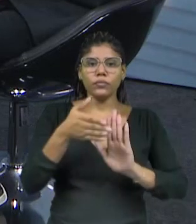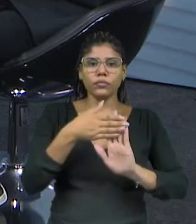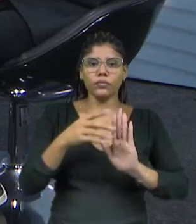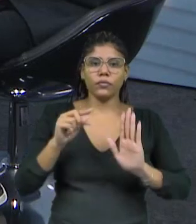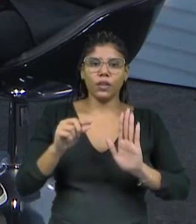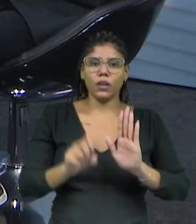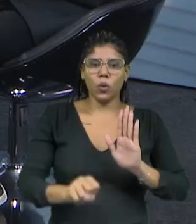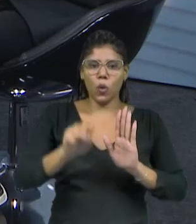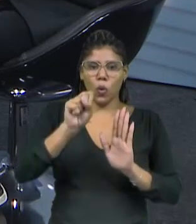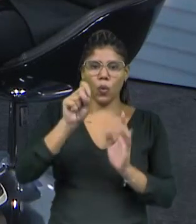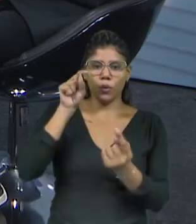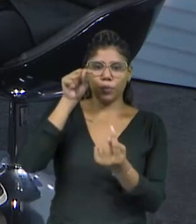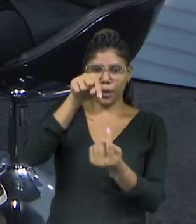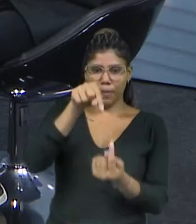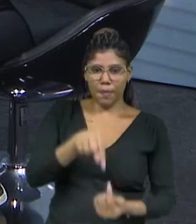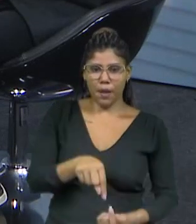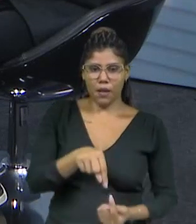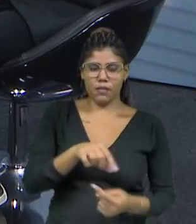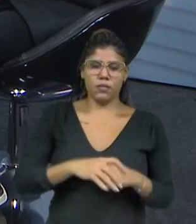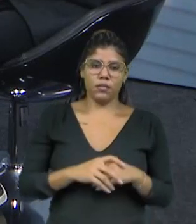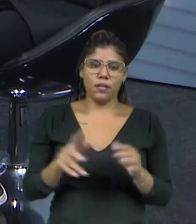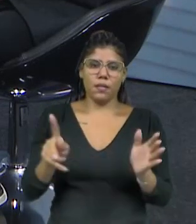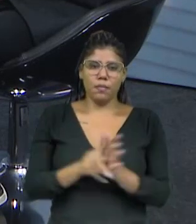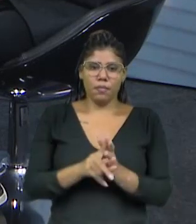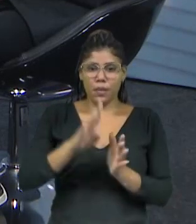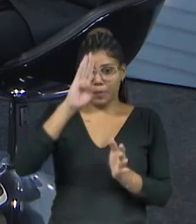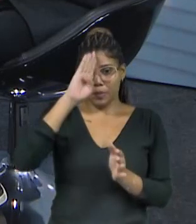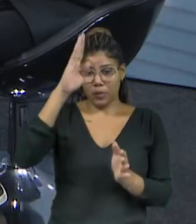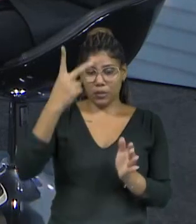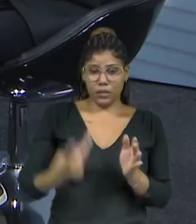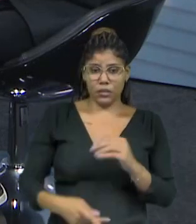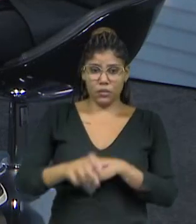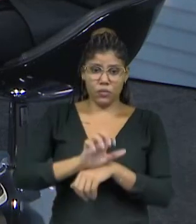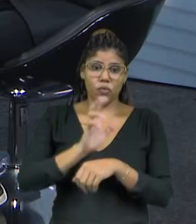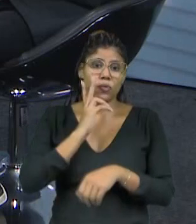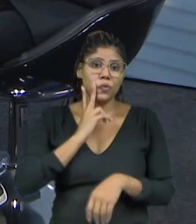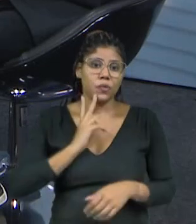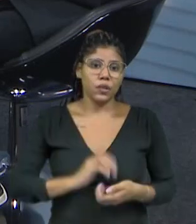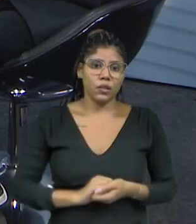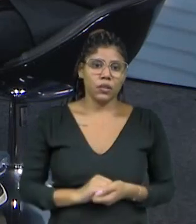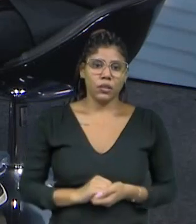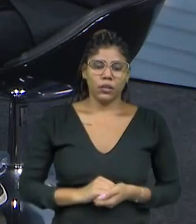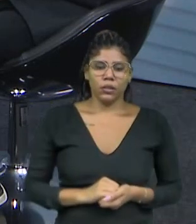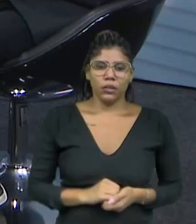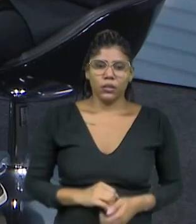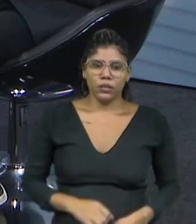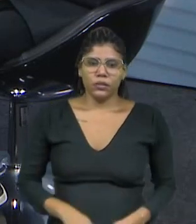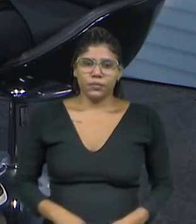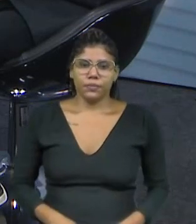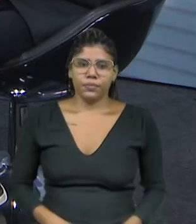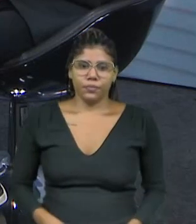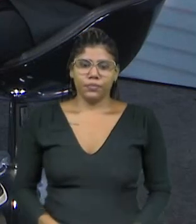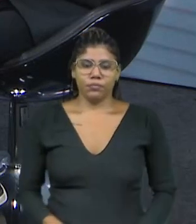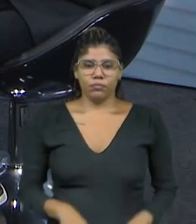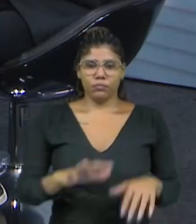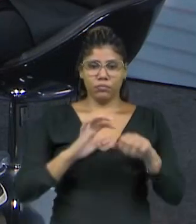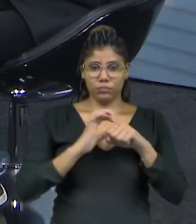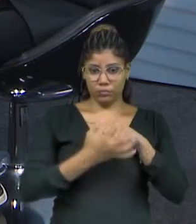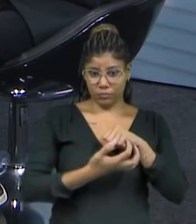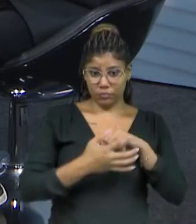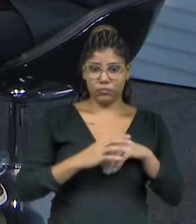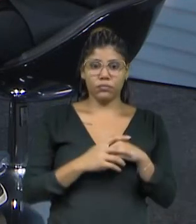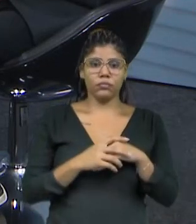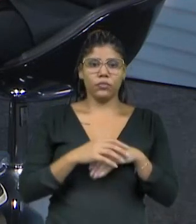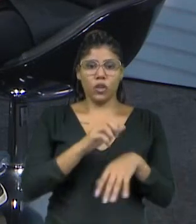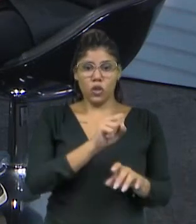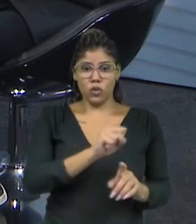8 clusters para serem priorizados no Estado. Olha que coisa interessante. Na pandemia,